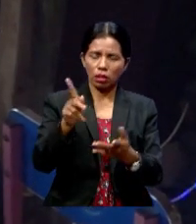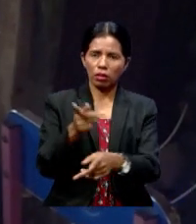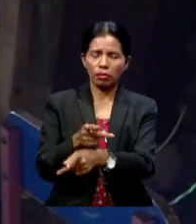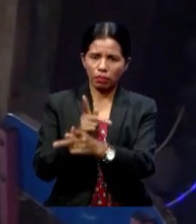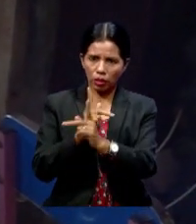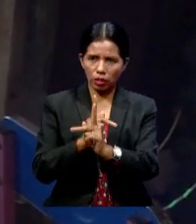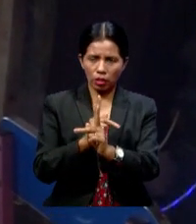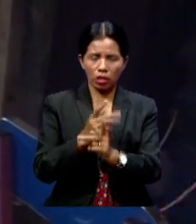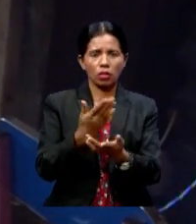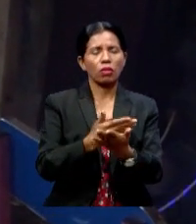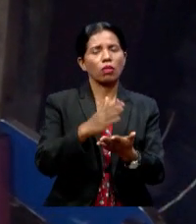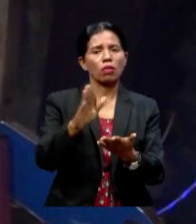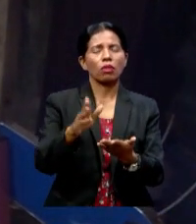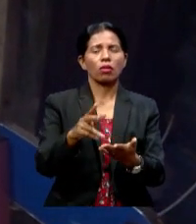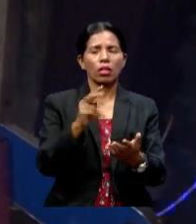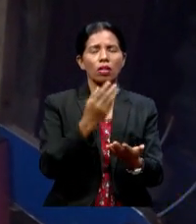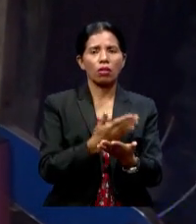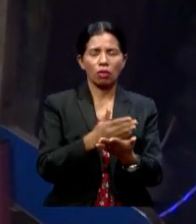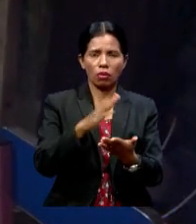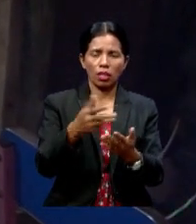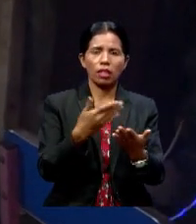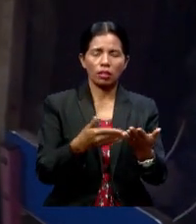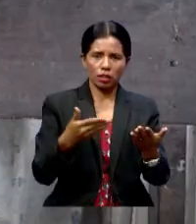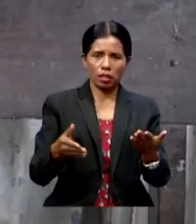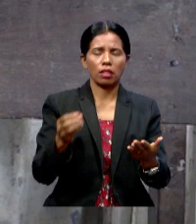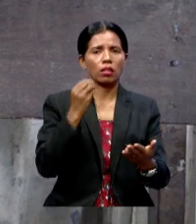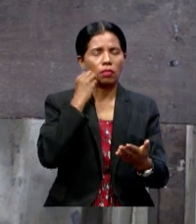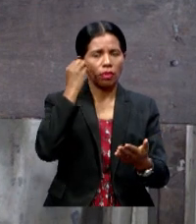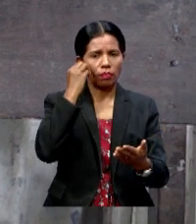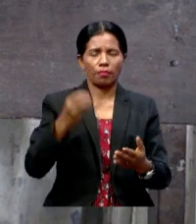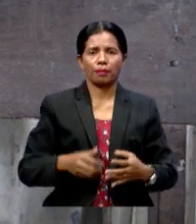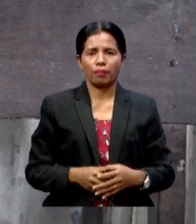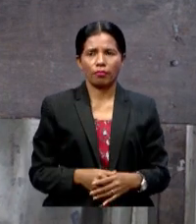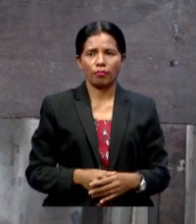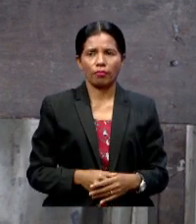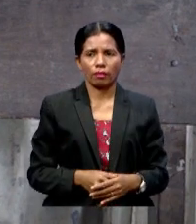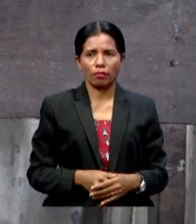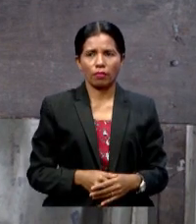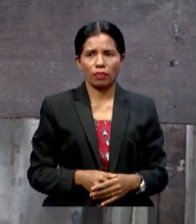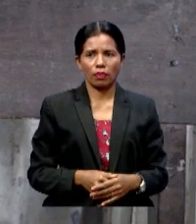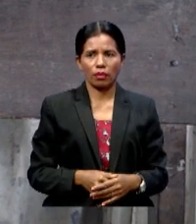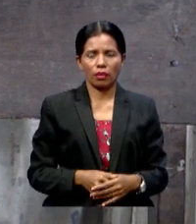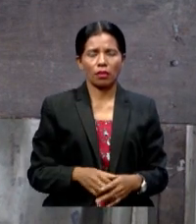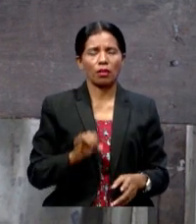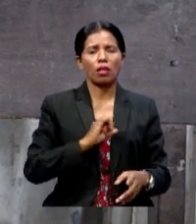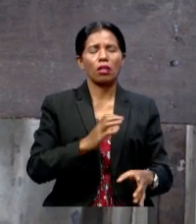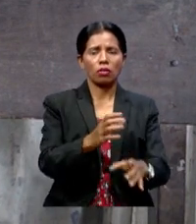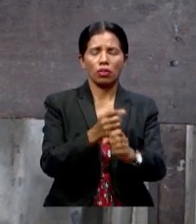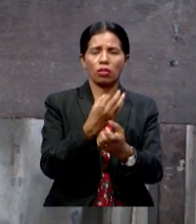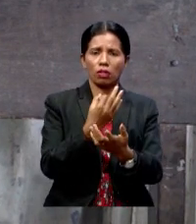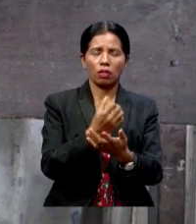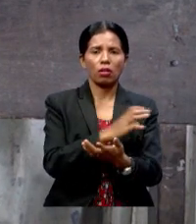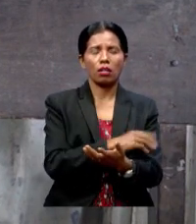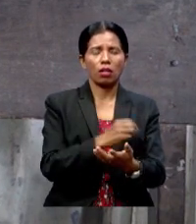resto, sosa necessidade malarangnia. Mai toma que, ne apurita no ansura,